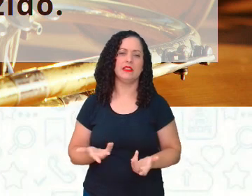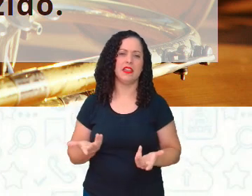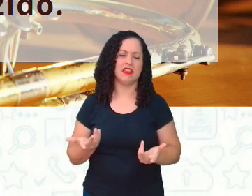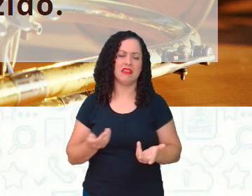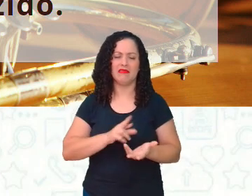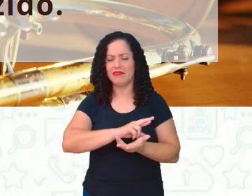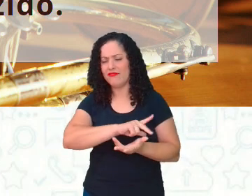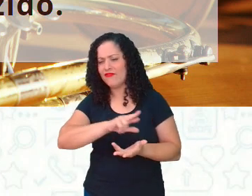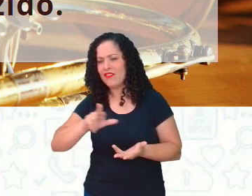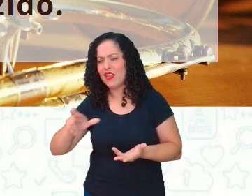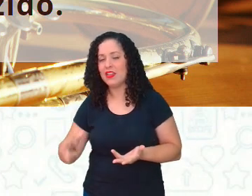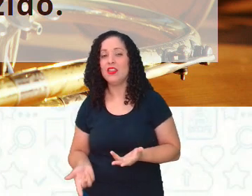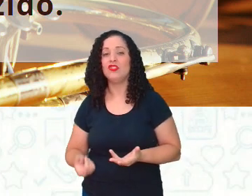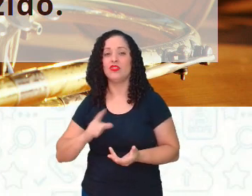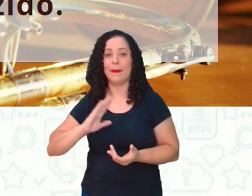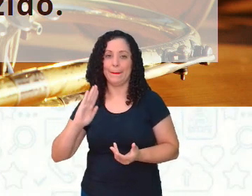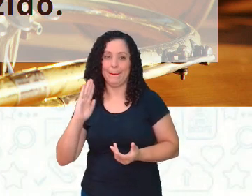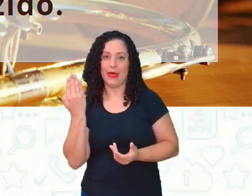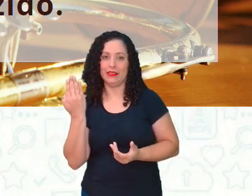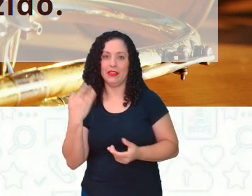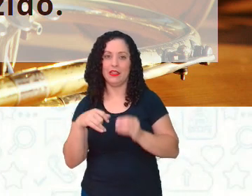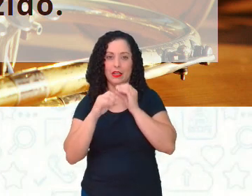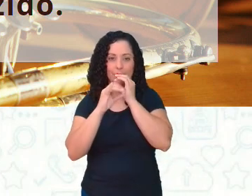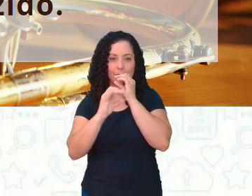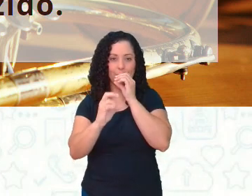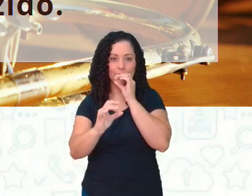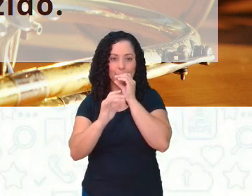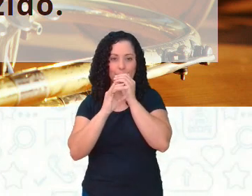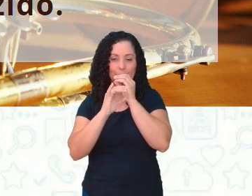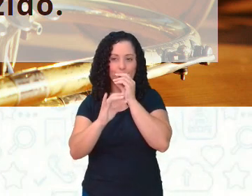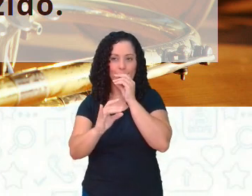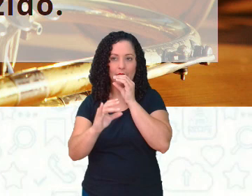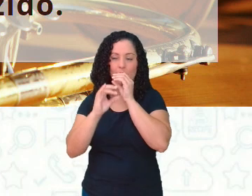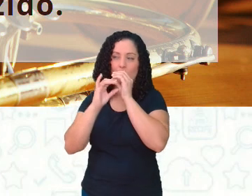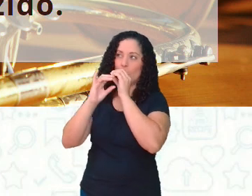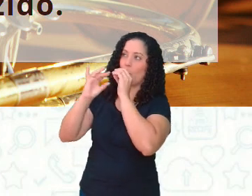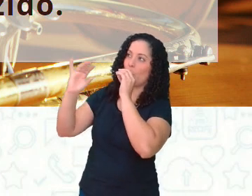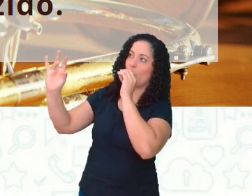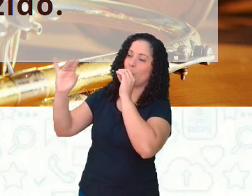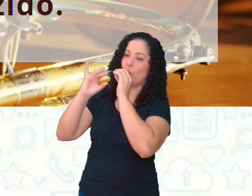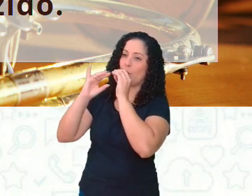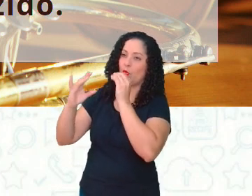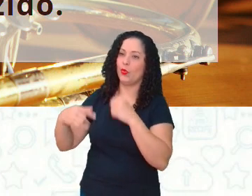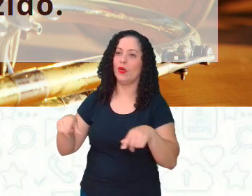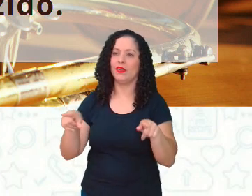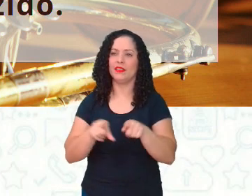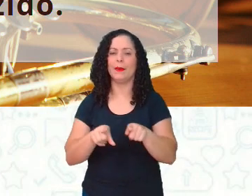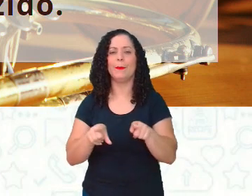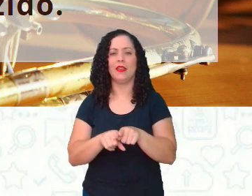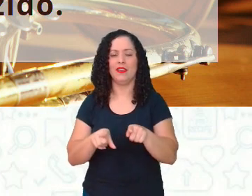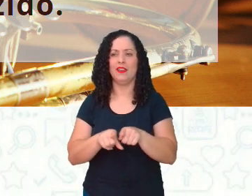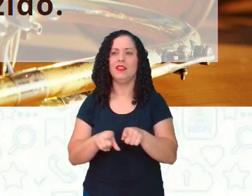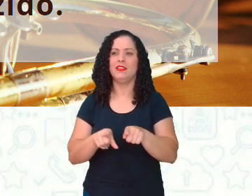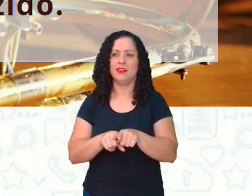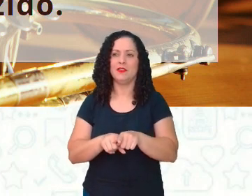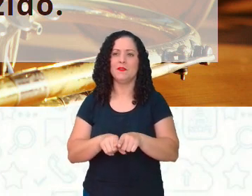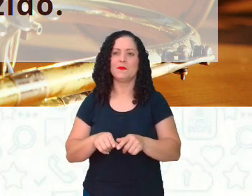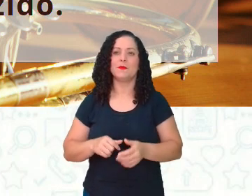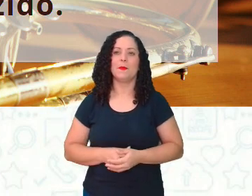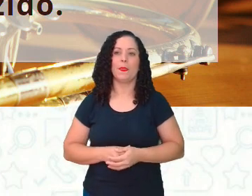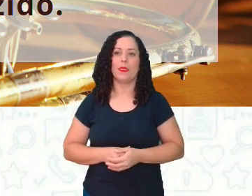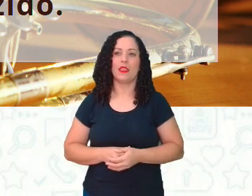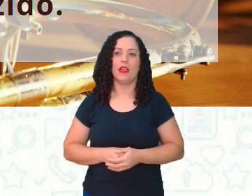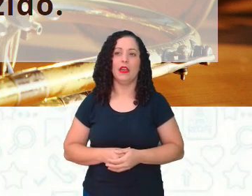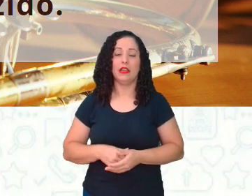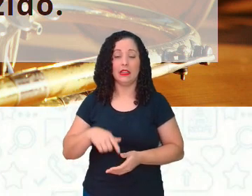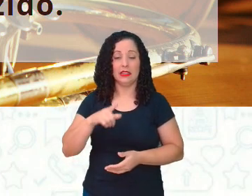madeira, como a flauta, o clarinete, né, o saxofone, o fagote, o oboé, são todos instrumentos de sopro. Tem, aí